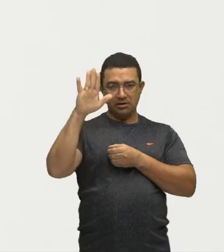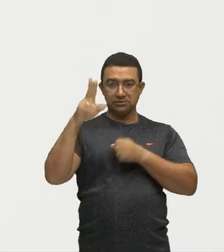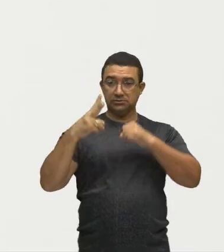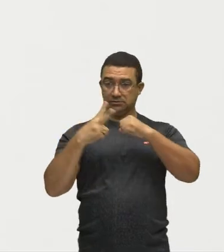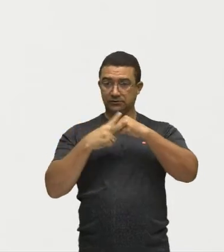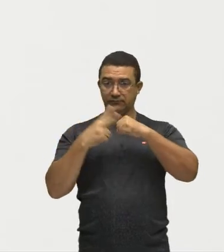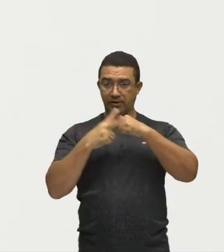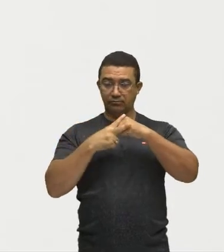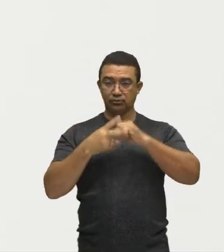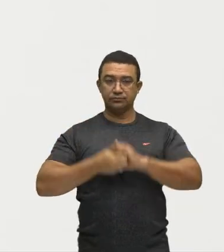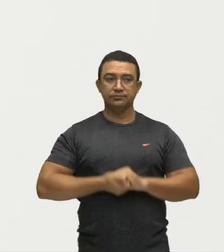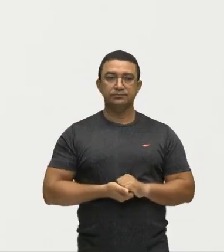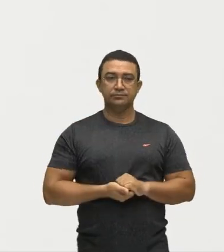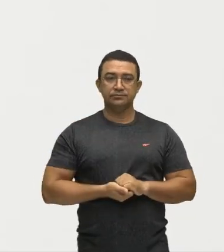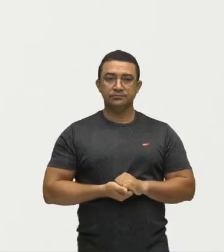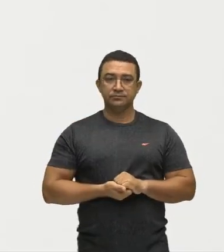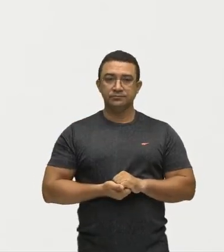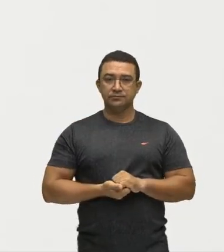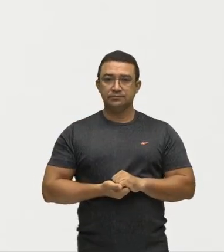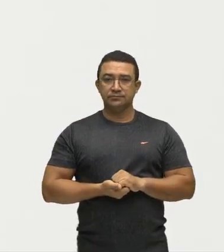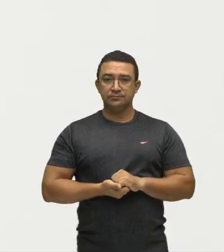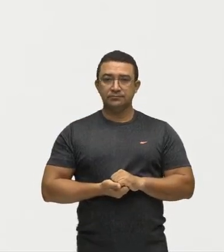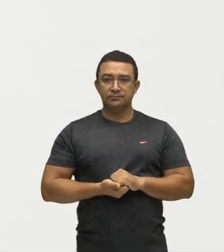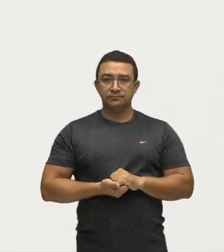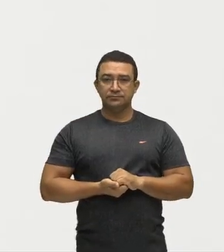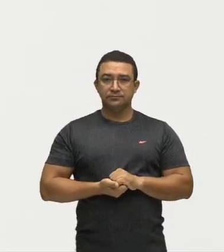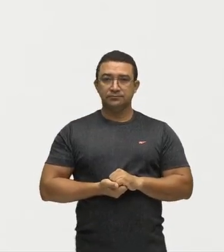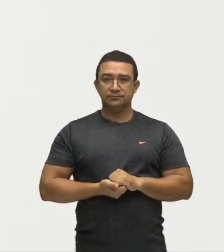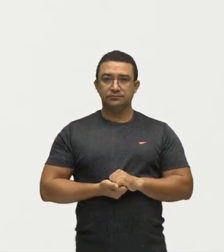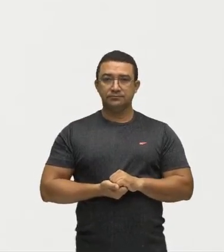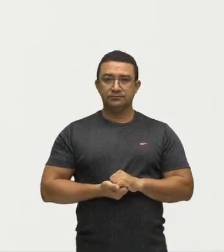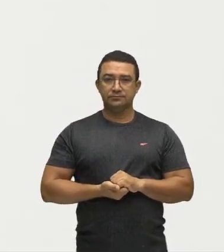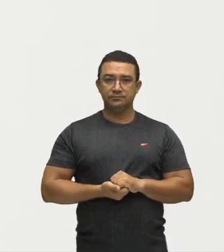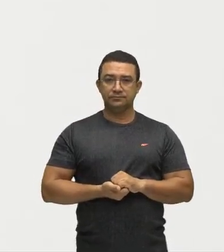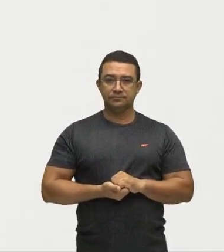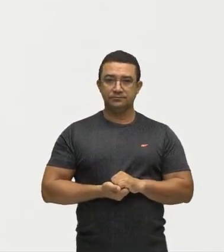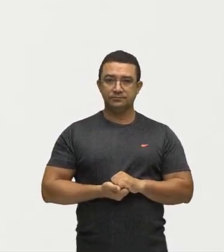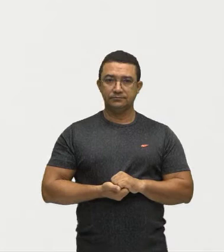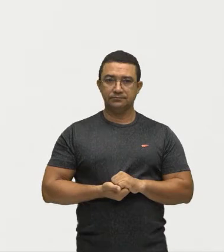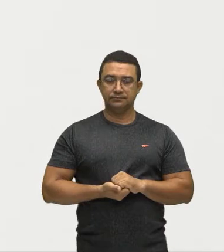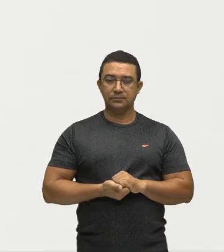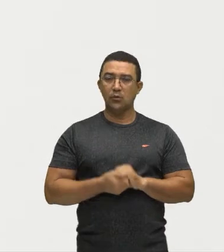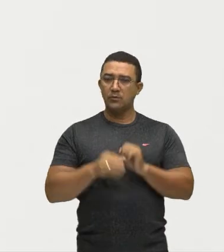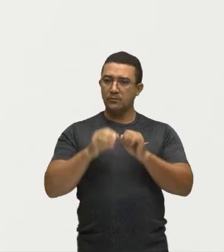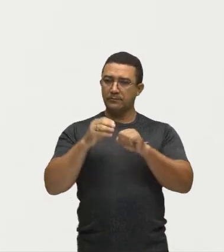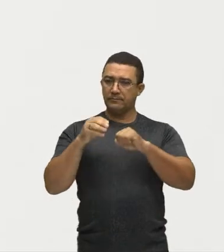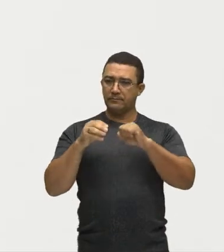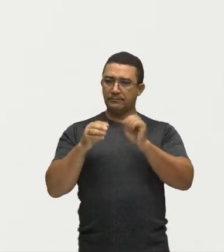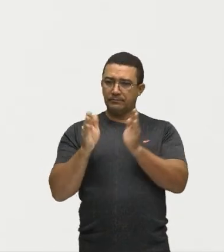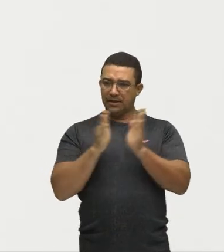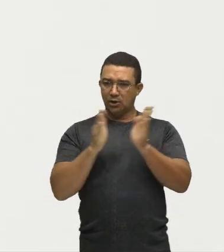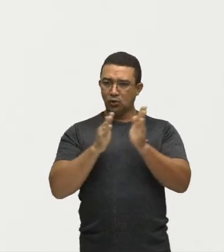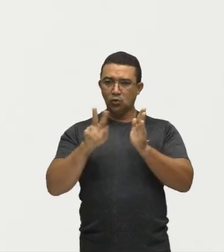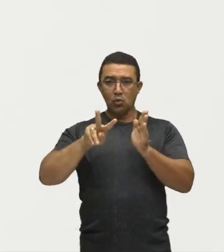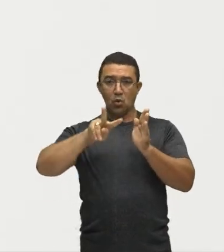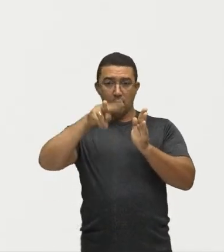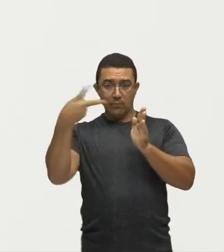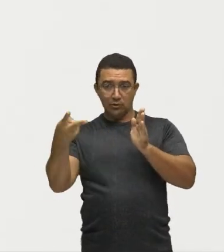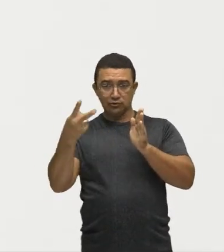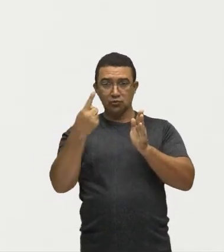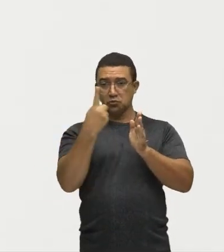período composto? Período composto, composto por 2 ou mais verbos. Período